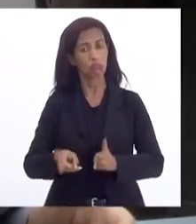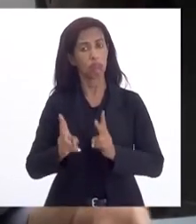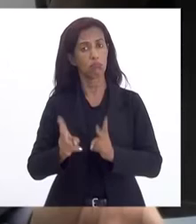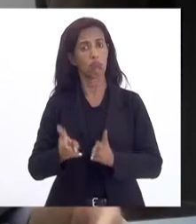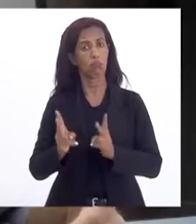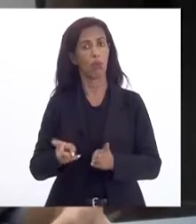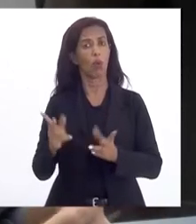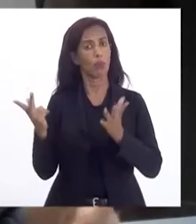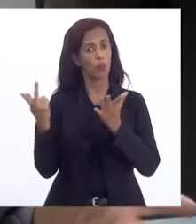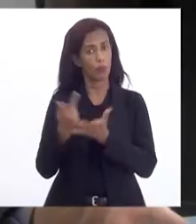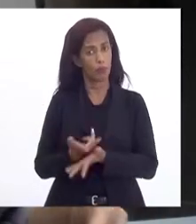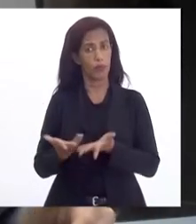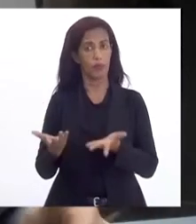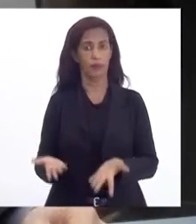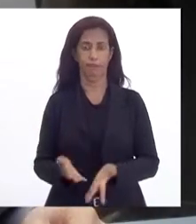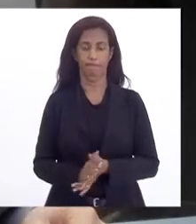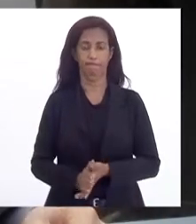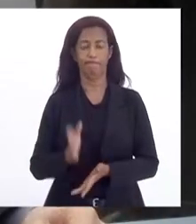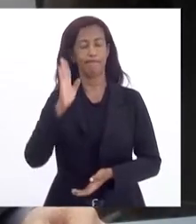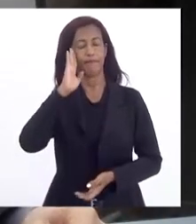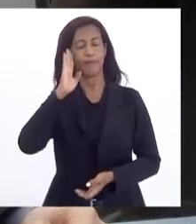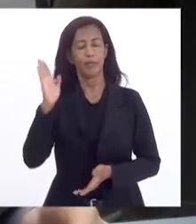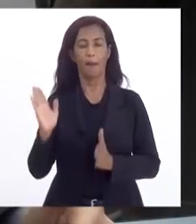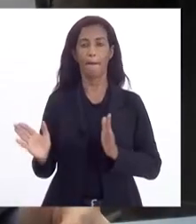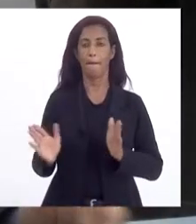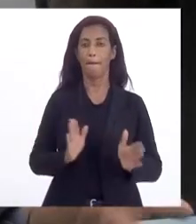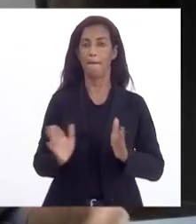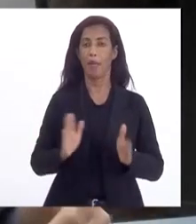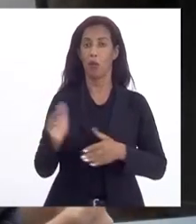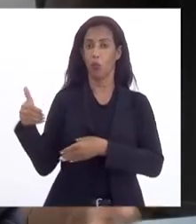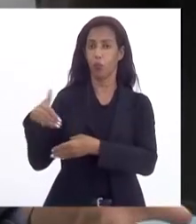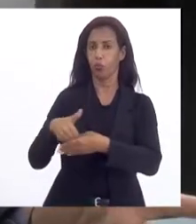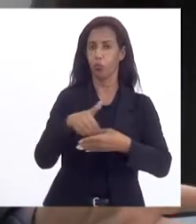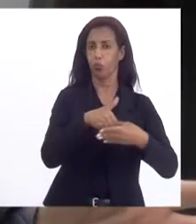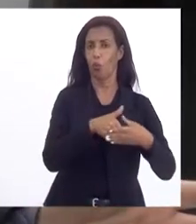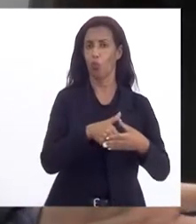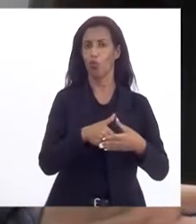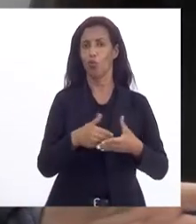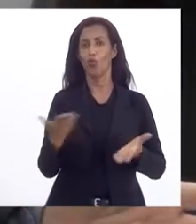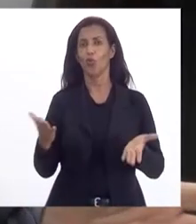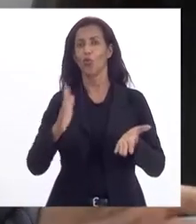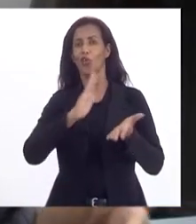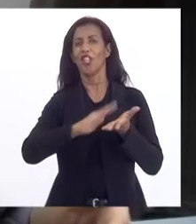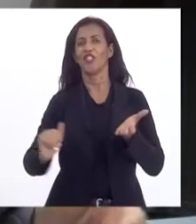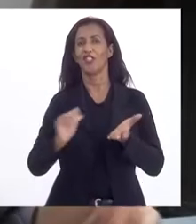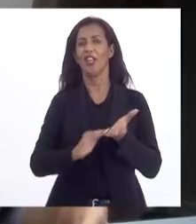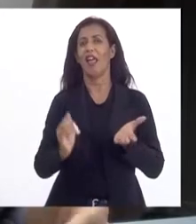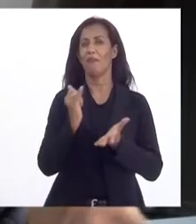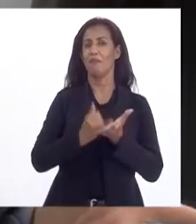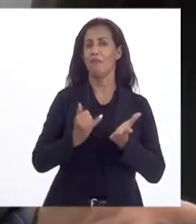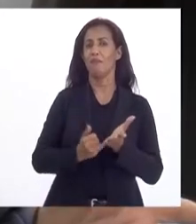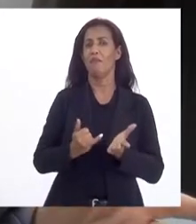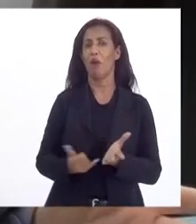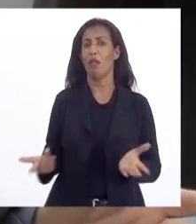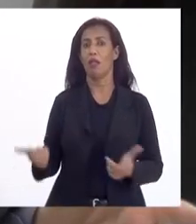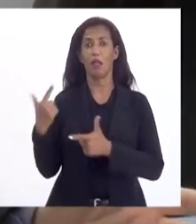como tem ocorrido. A gente, principalmente no período eleitoral, todo mundo propõe isenção de tudo. Daqui a pouco a gente está